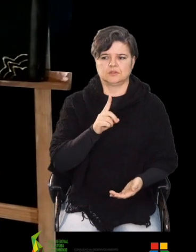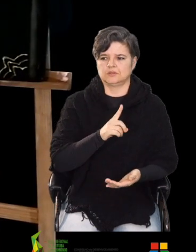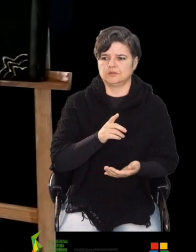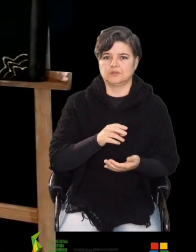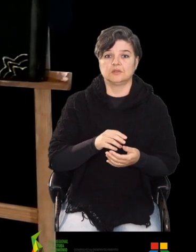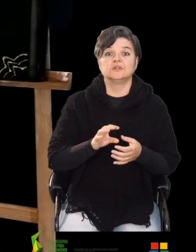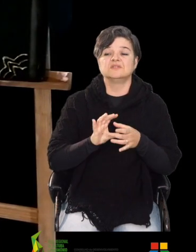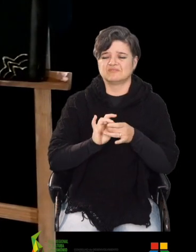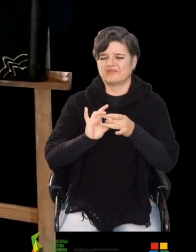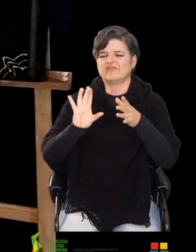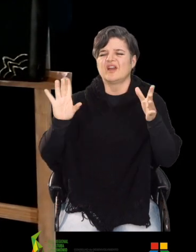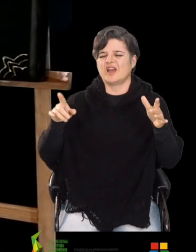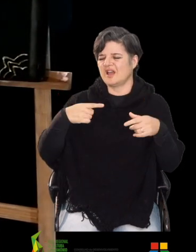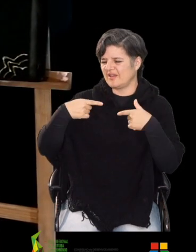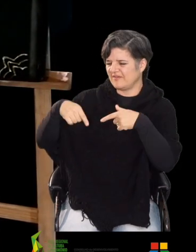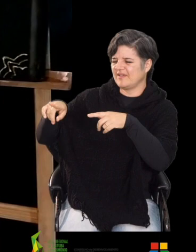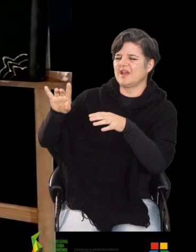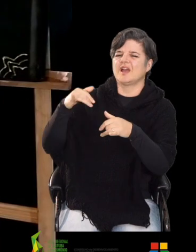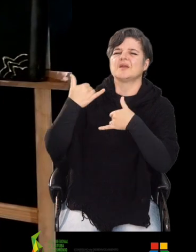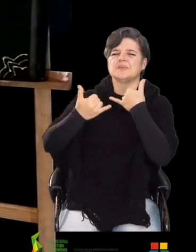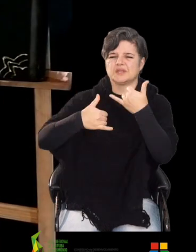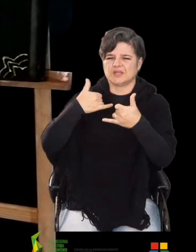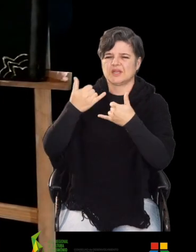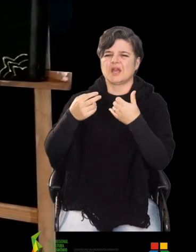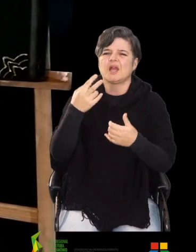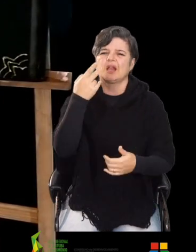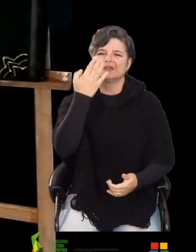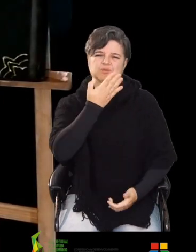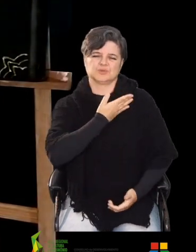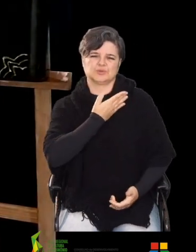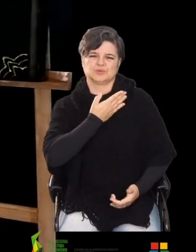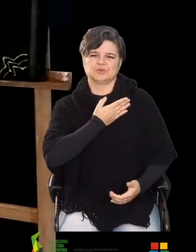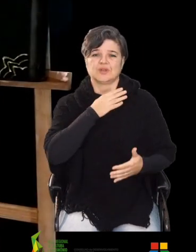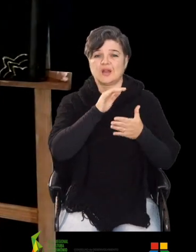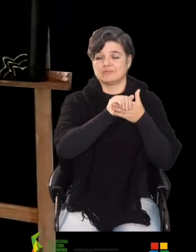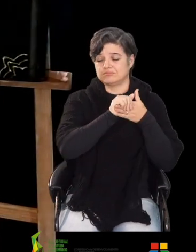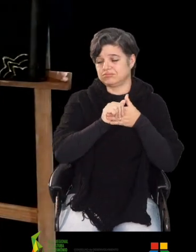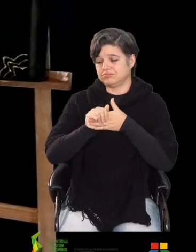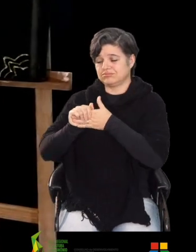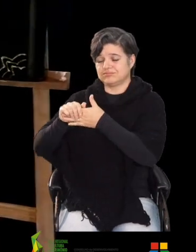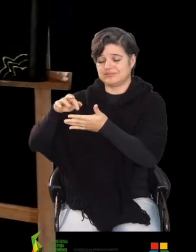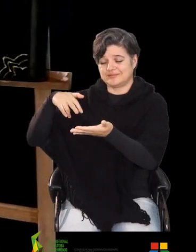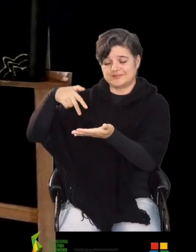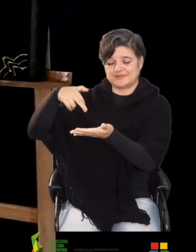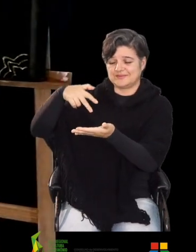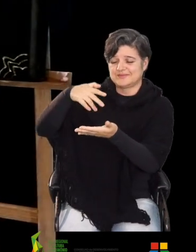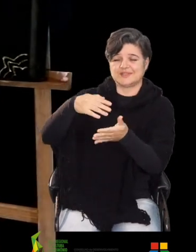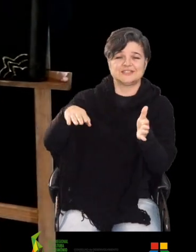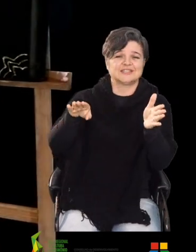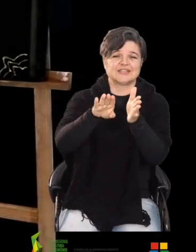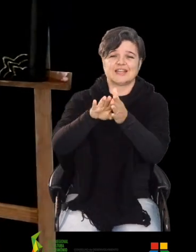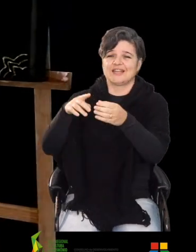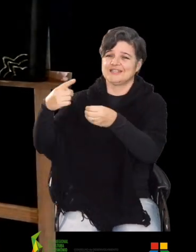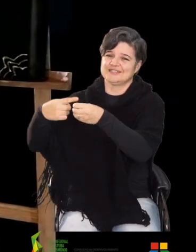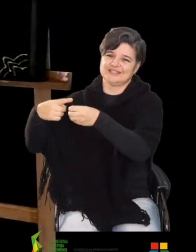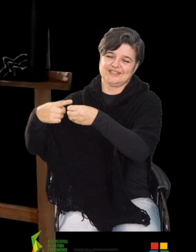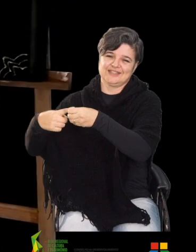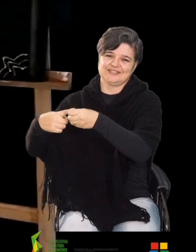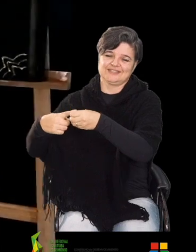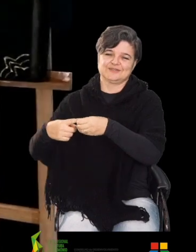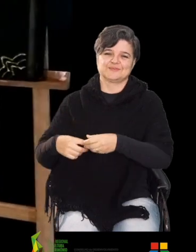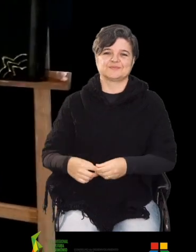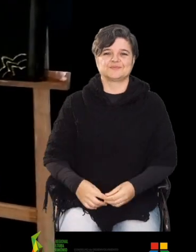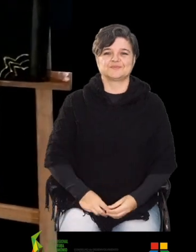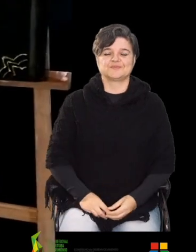sair para brincar a clara e morena se deram as mãos e saíram correndo cadeia quando